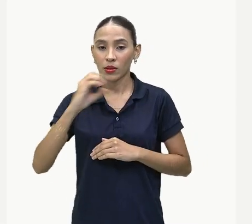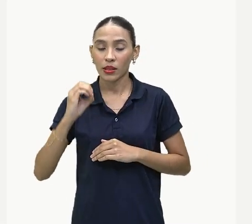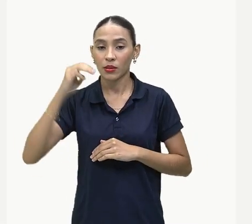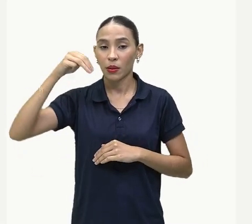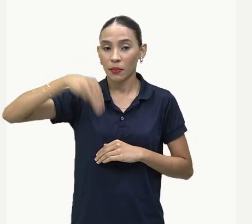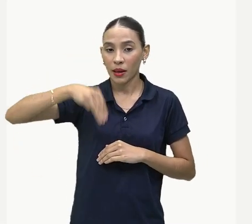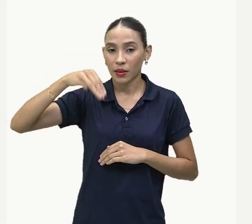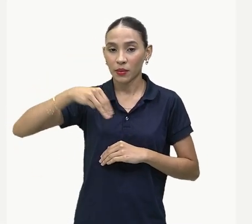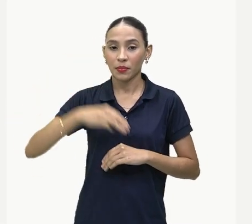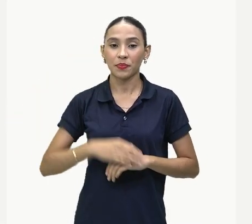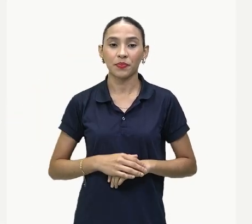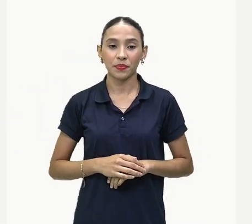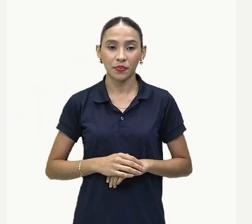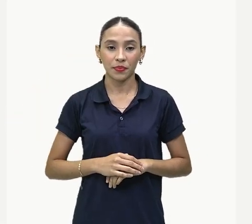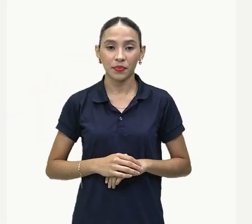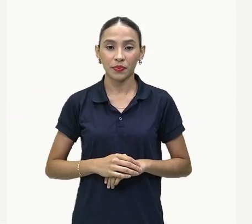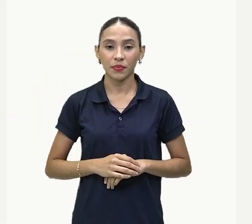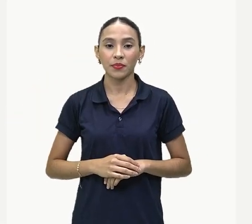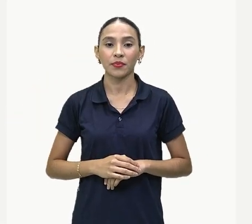400